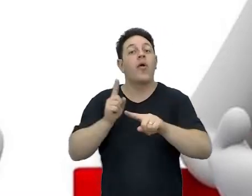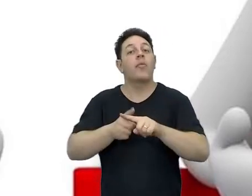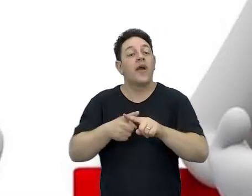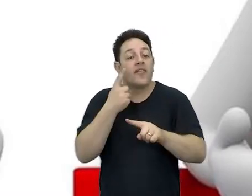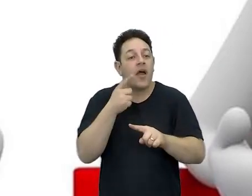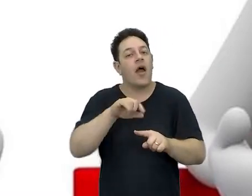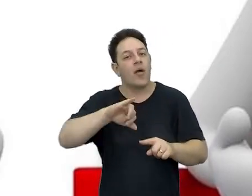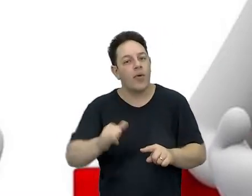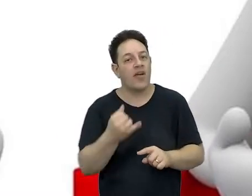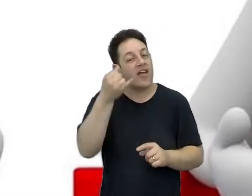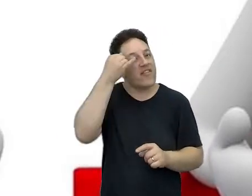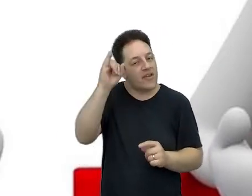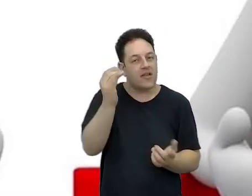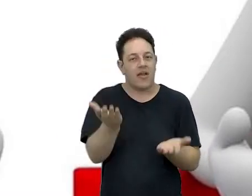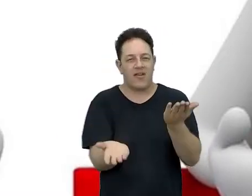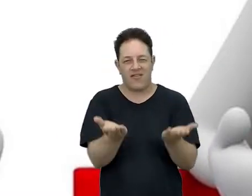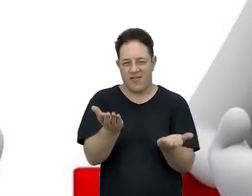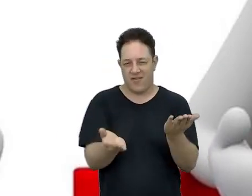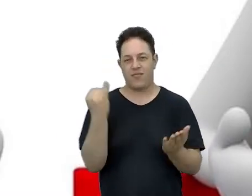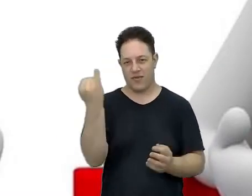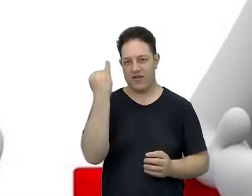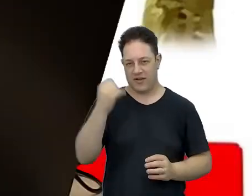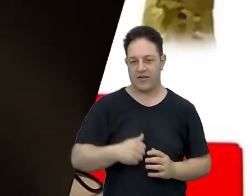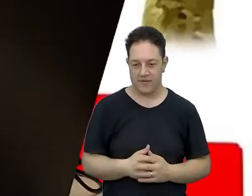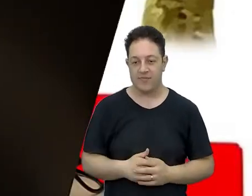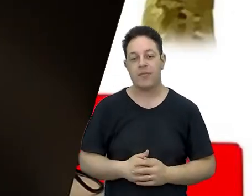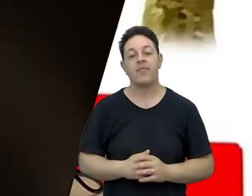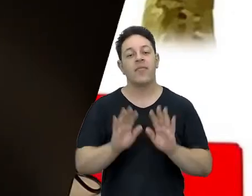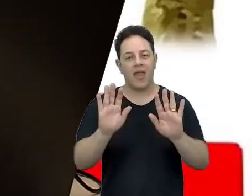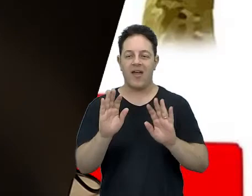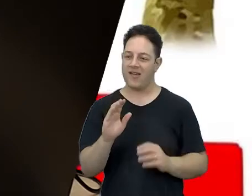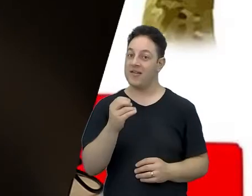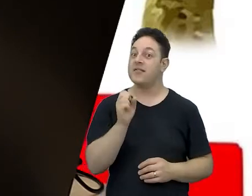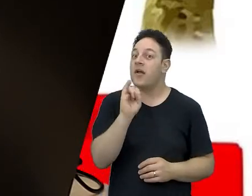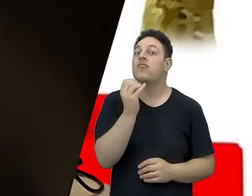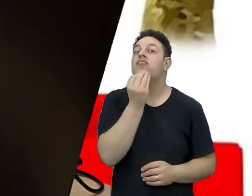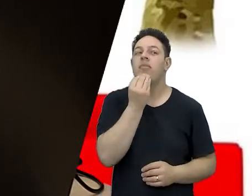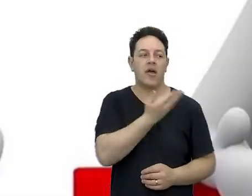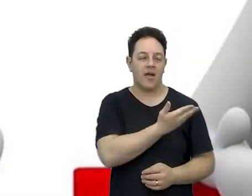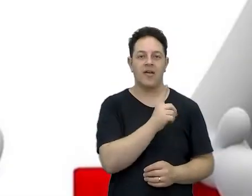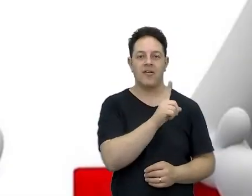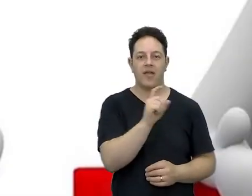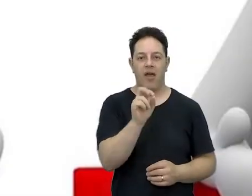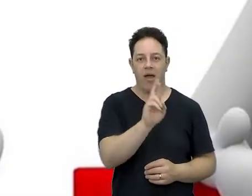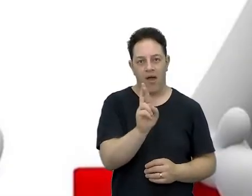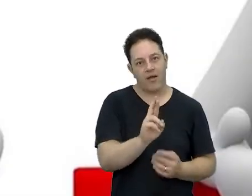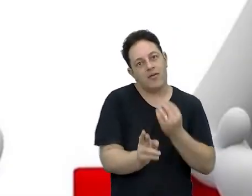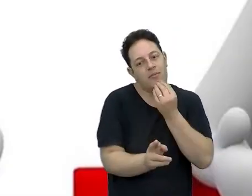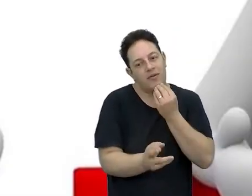legal seria ser equilibrado. Tá, e mas aí, se fosse só essa, tava bom, R$100, tava uma beleza. Tava ótimo.